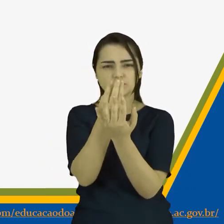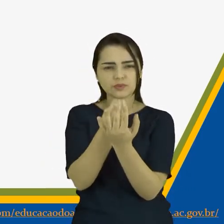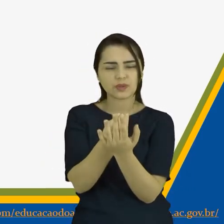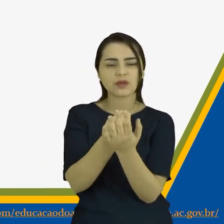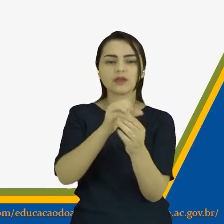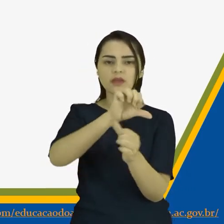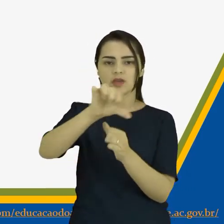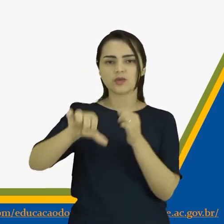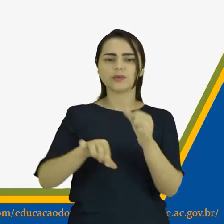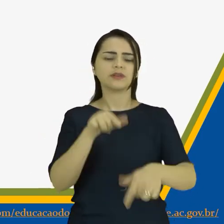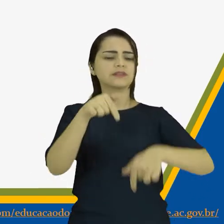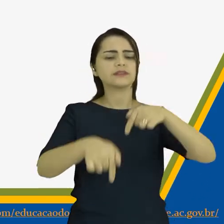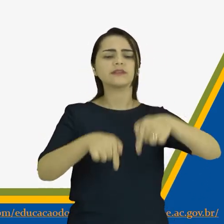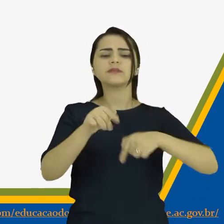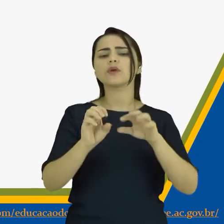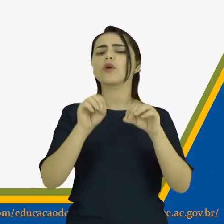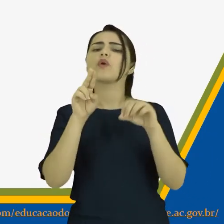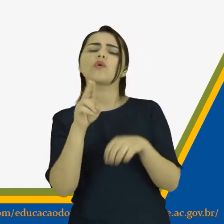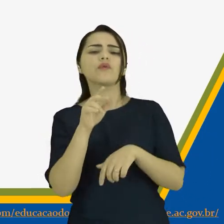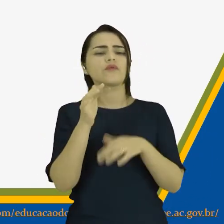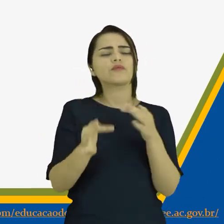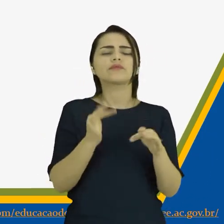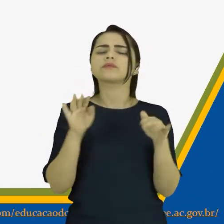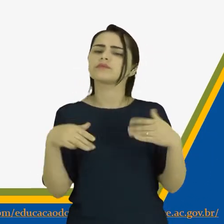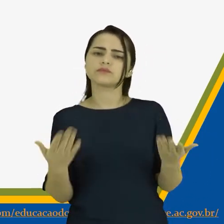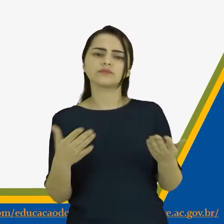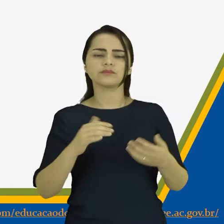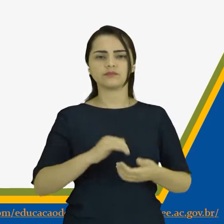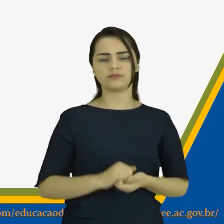uma transformação física ou é uma transformação química?